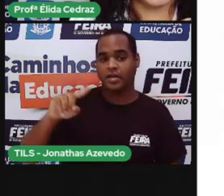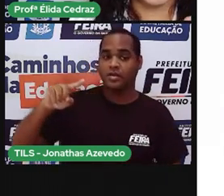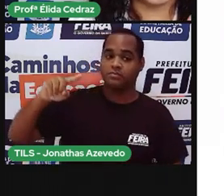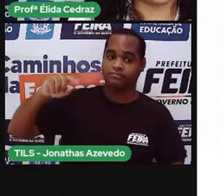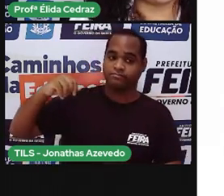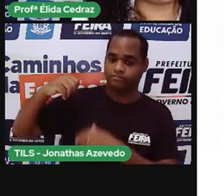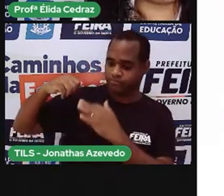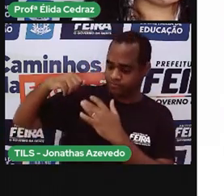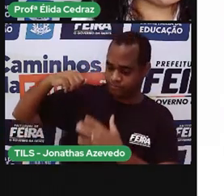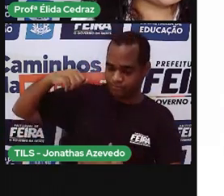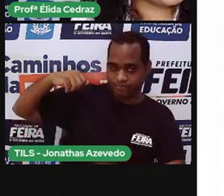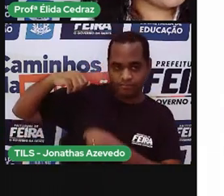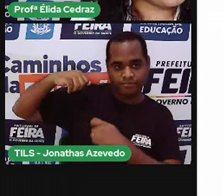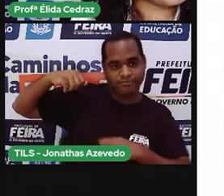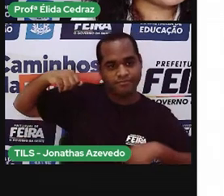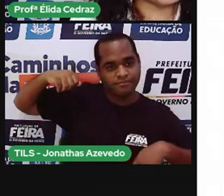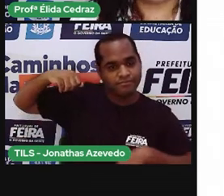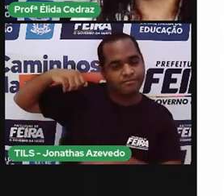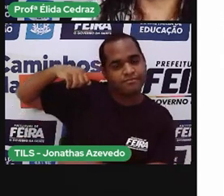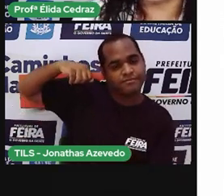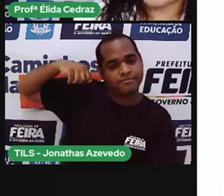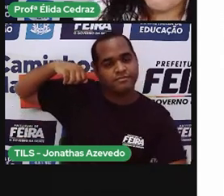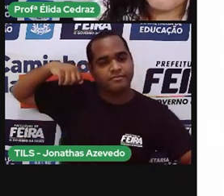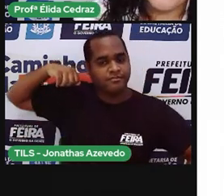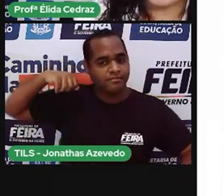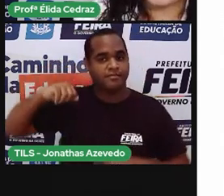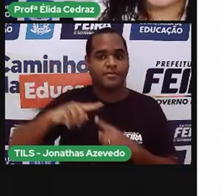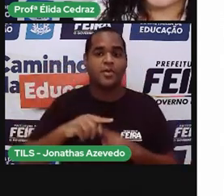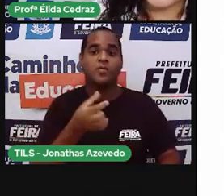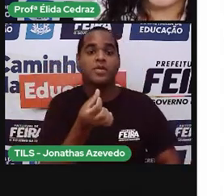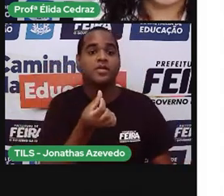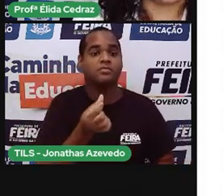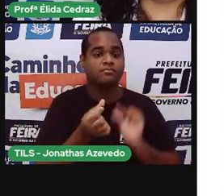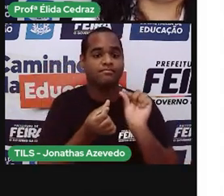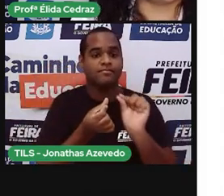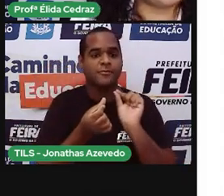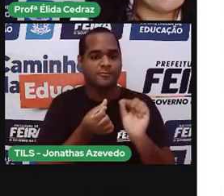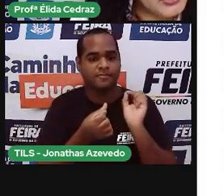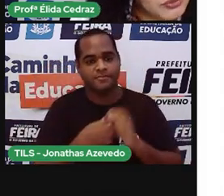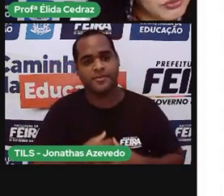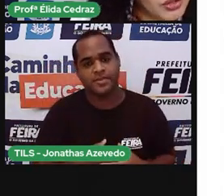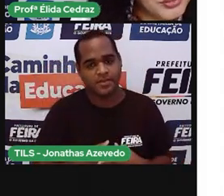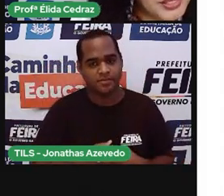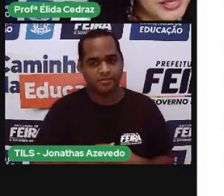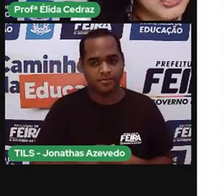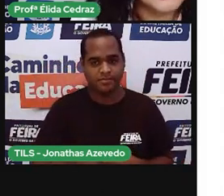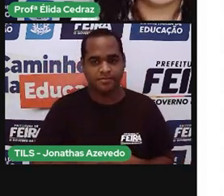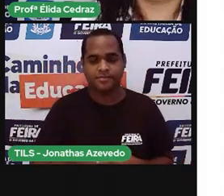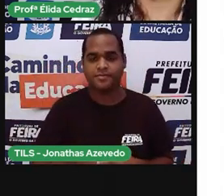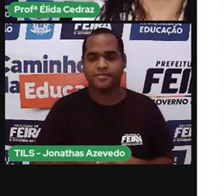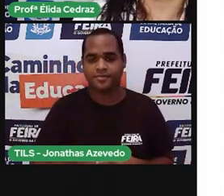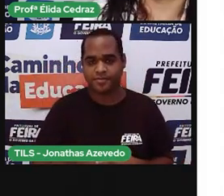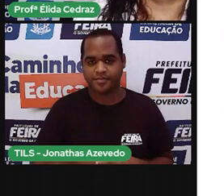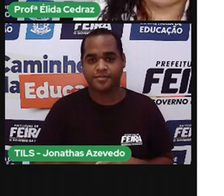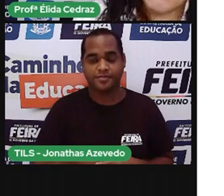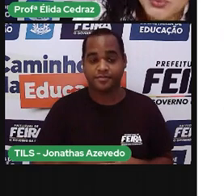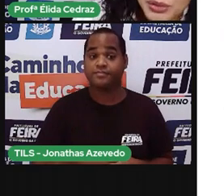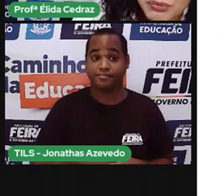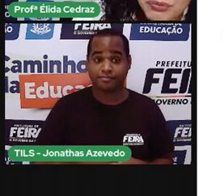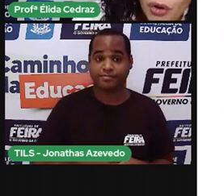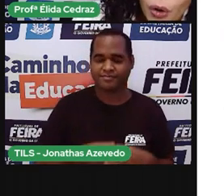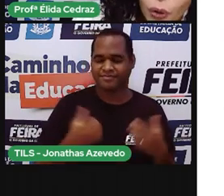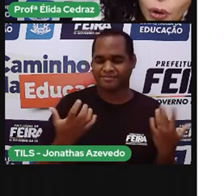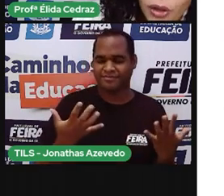nisso e o número tem número 6 é fácil né para quem mora no Nordeste e